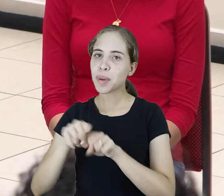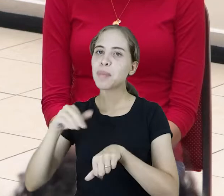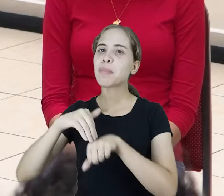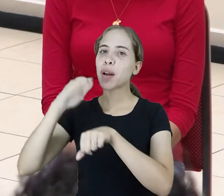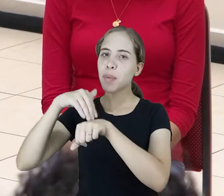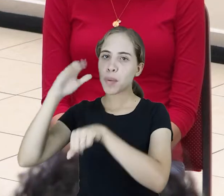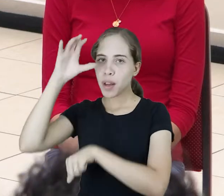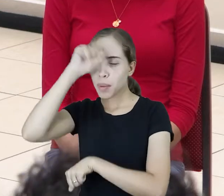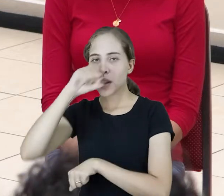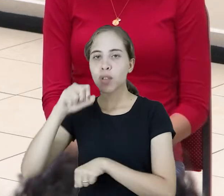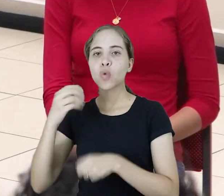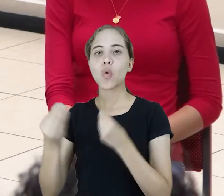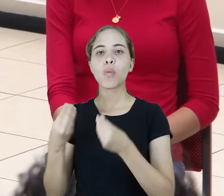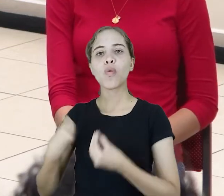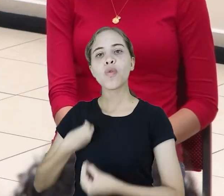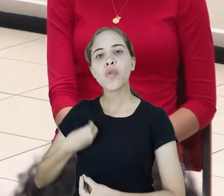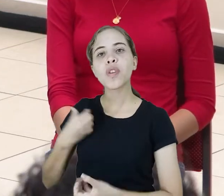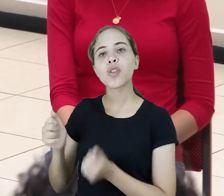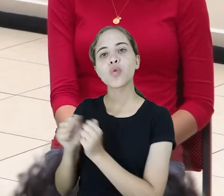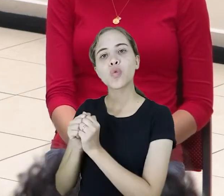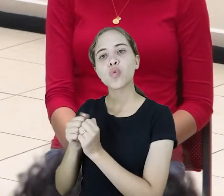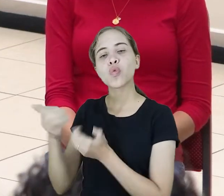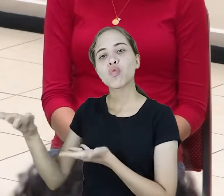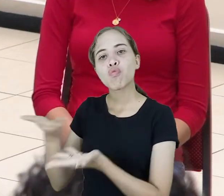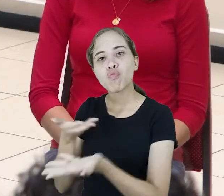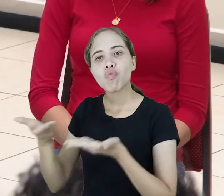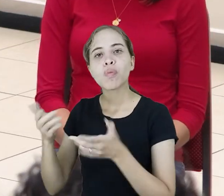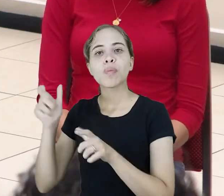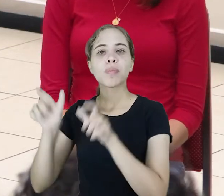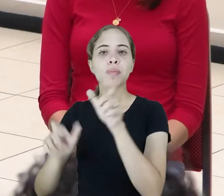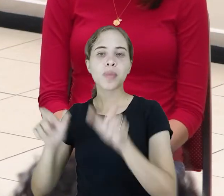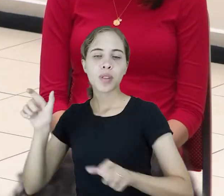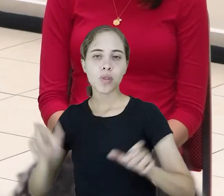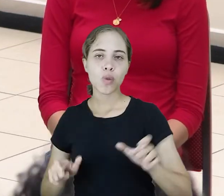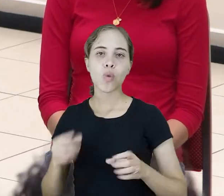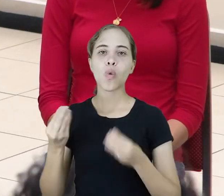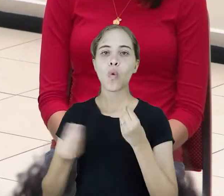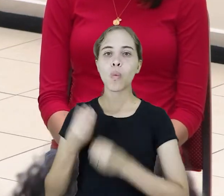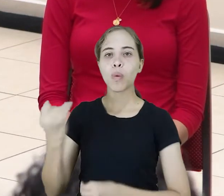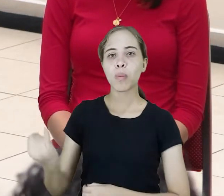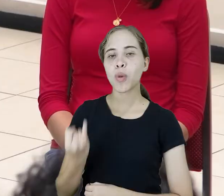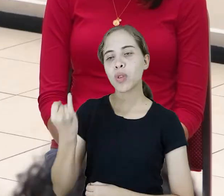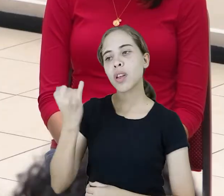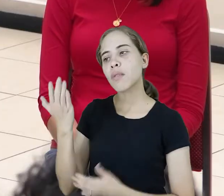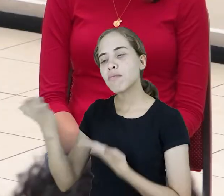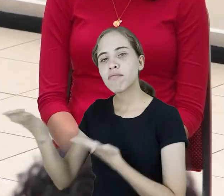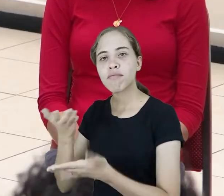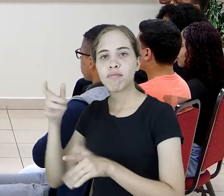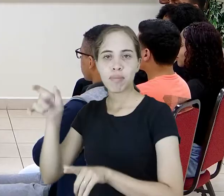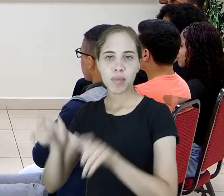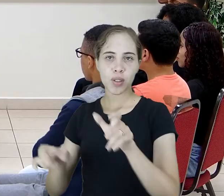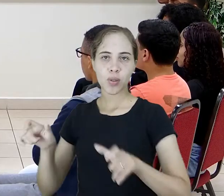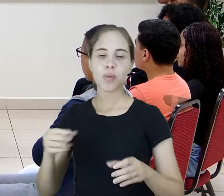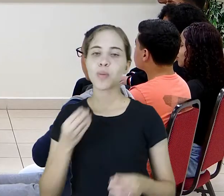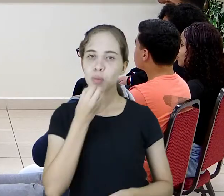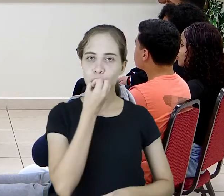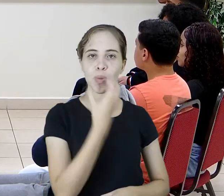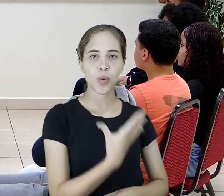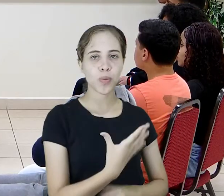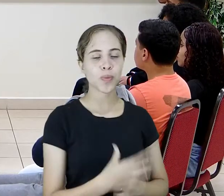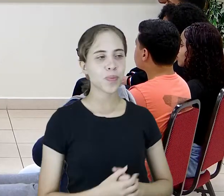uma maneira de você também aprender a conviver com as outras pessoas e aprender a como se importar com elas também. Muito